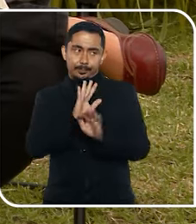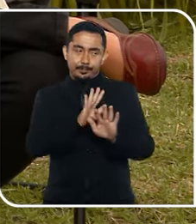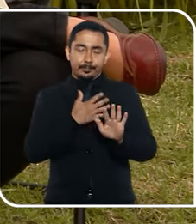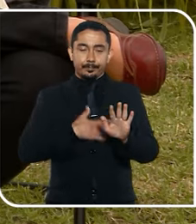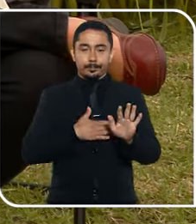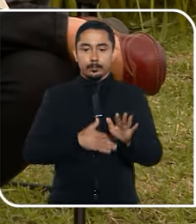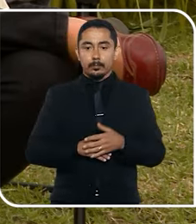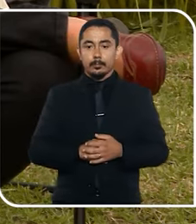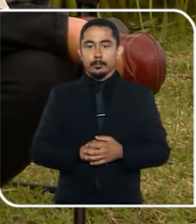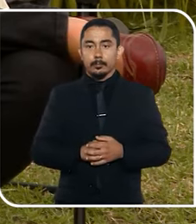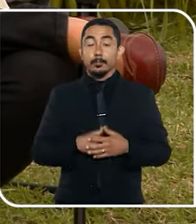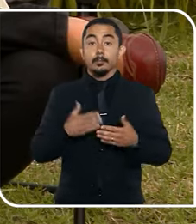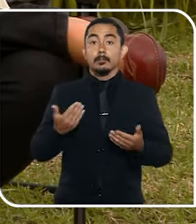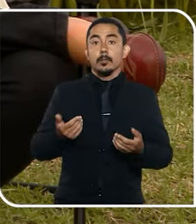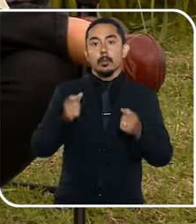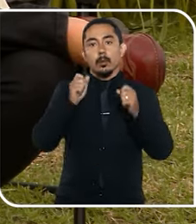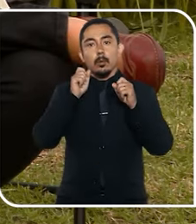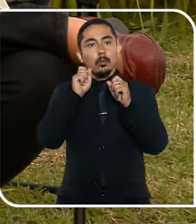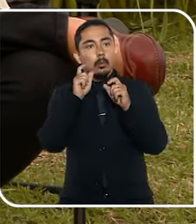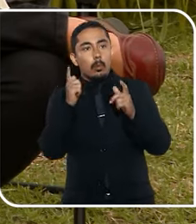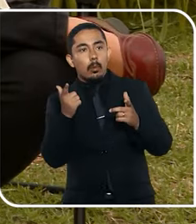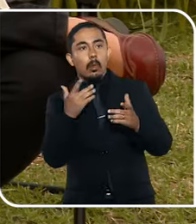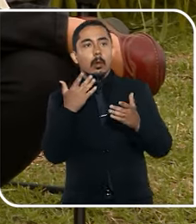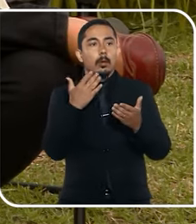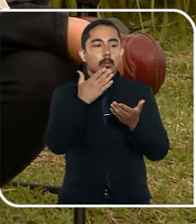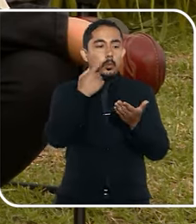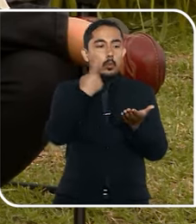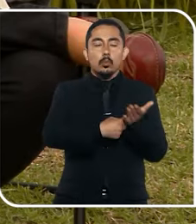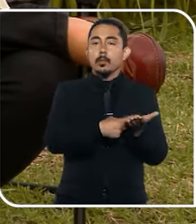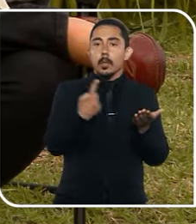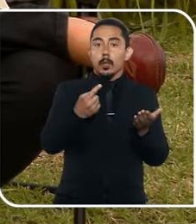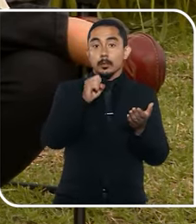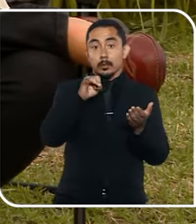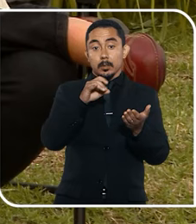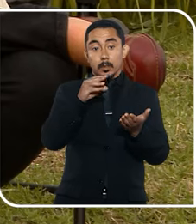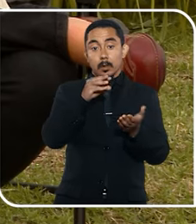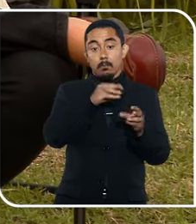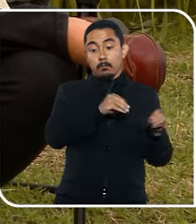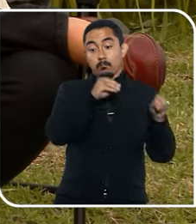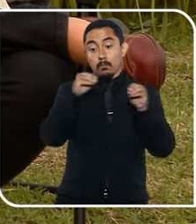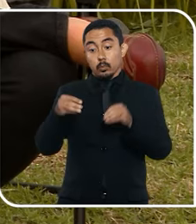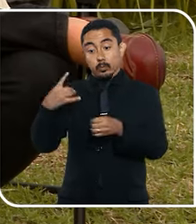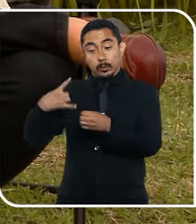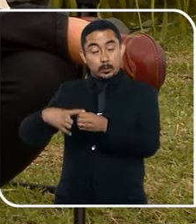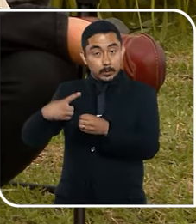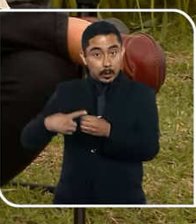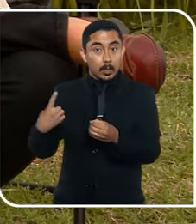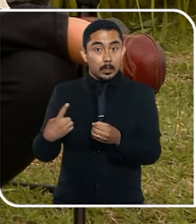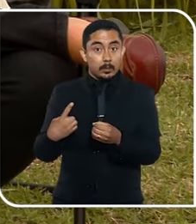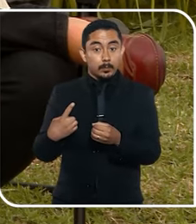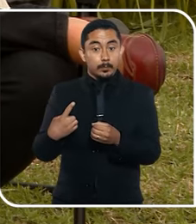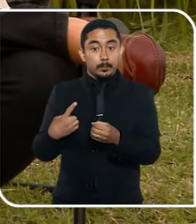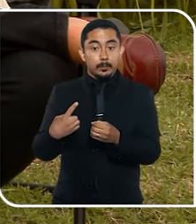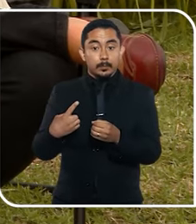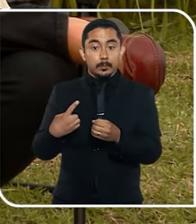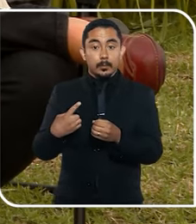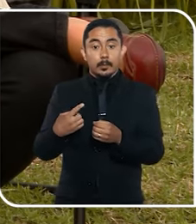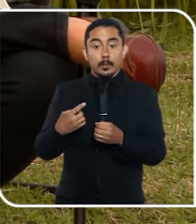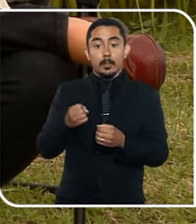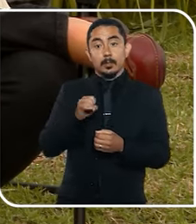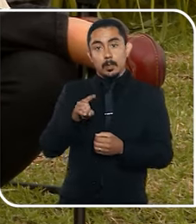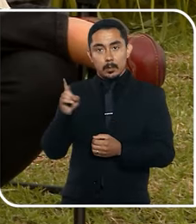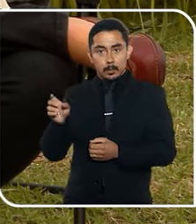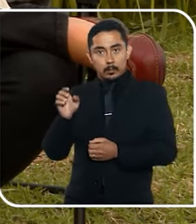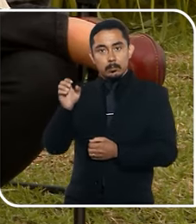Vamos continuar. Ó, fica acordado entre as partes que em caso de mudança de cidade, aí já é uma outra história, de cidade por parte da